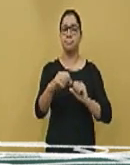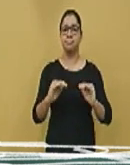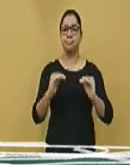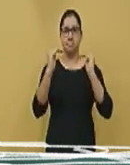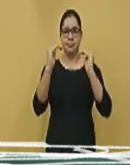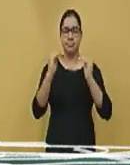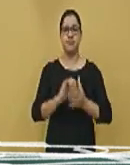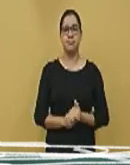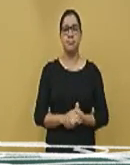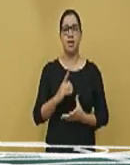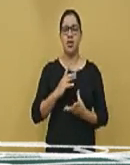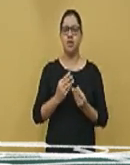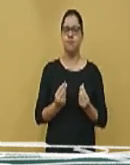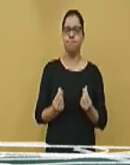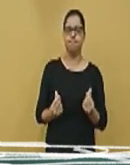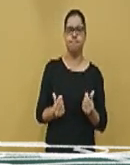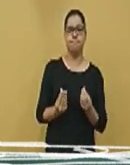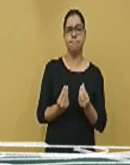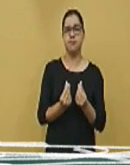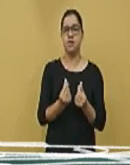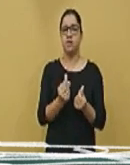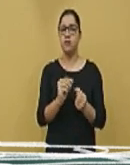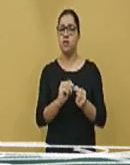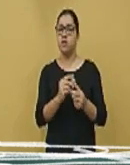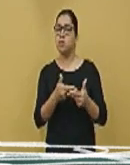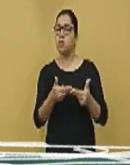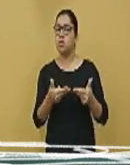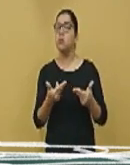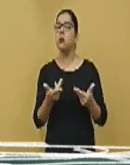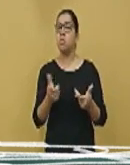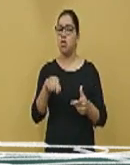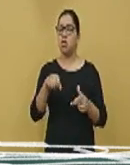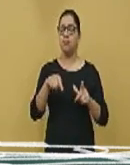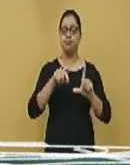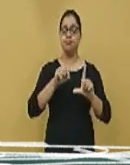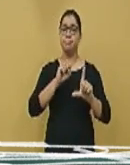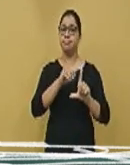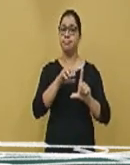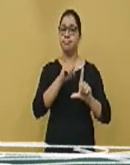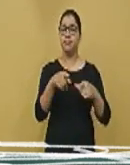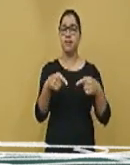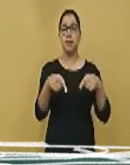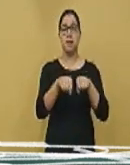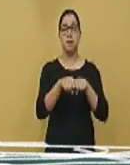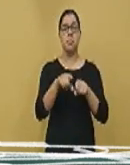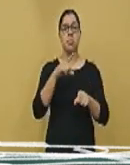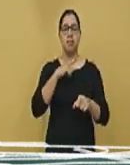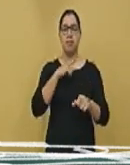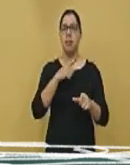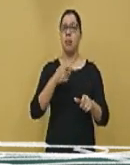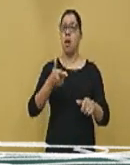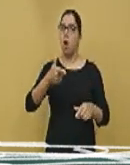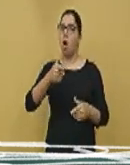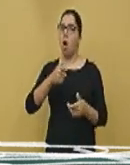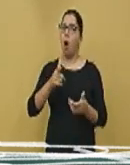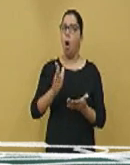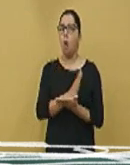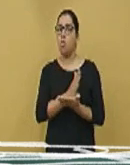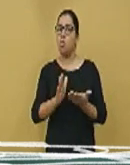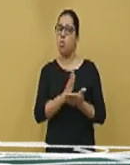extremamente sensíveis em alguns cursos, sobretudo nas licenciaturas, mas também em alguns bacharelados,